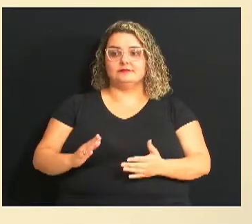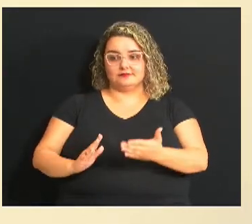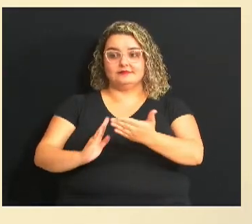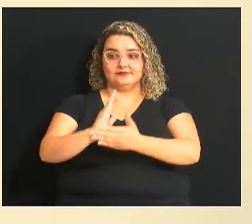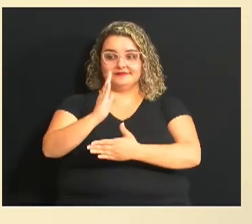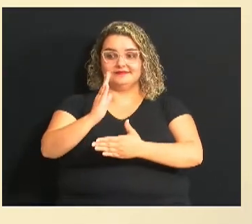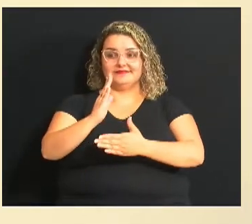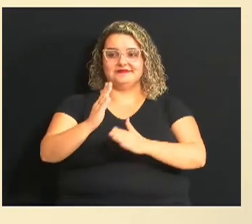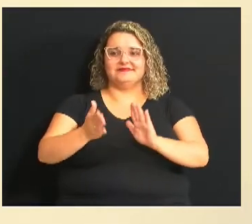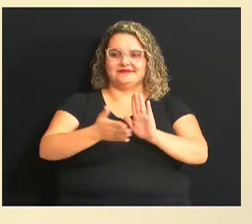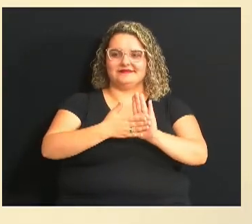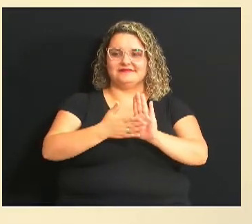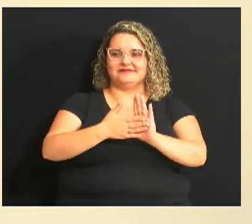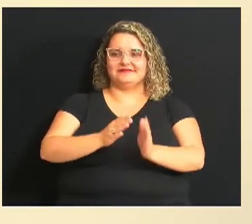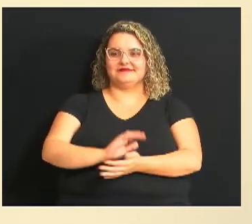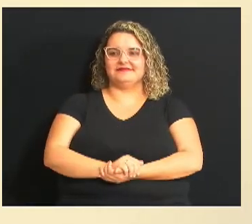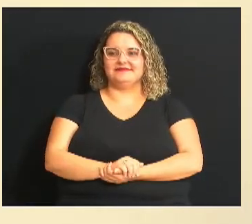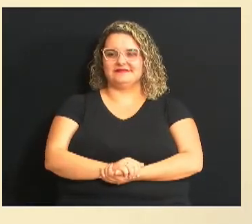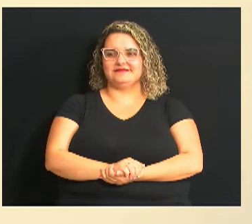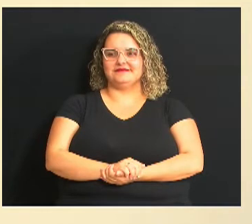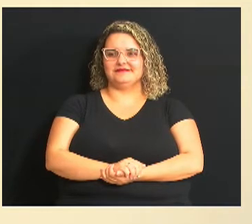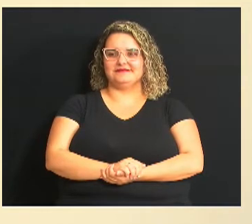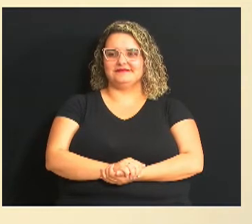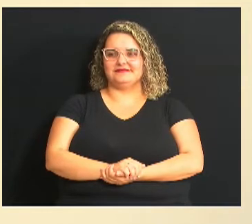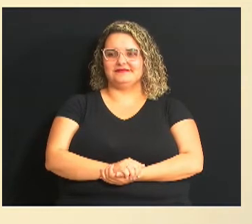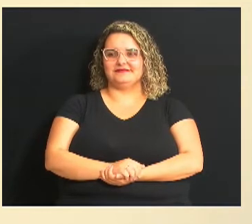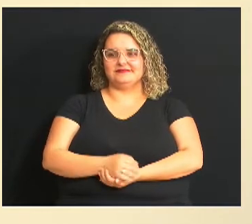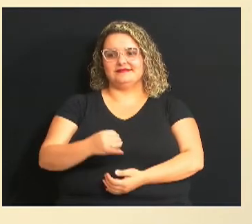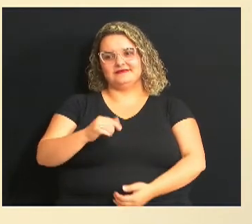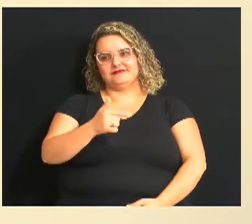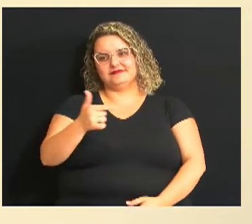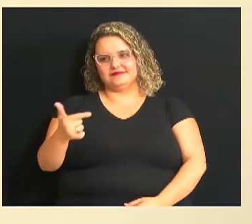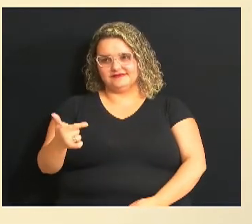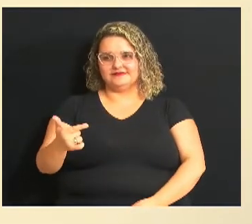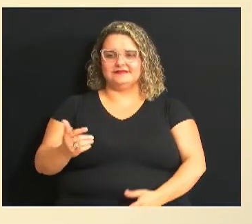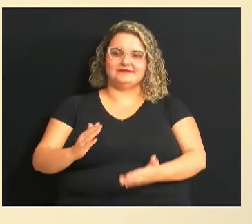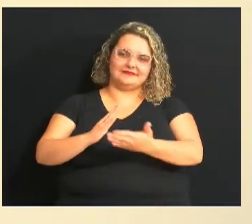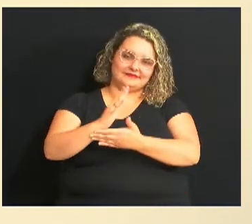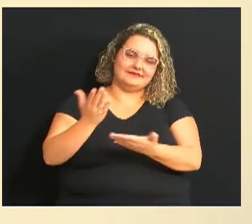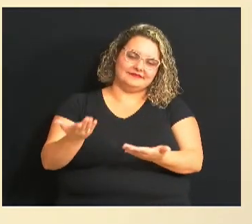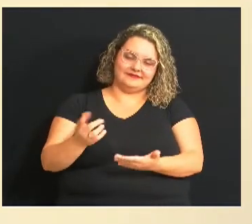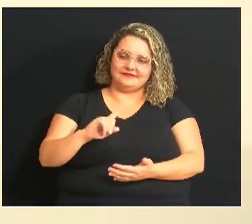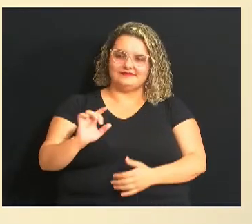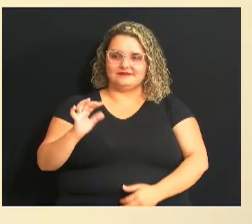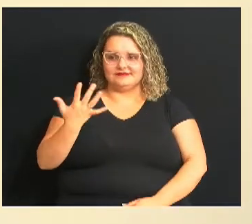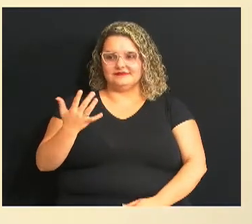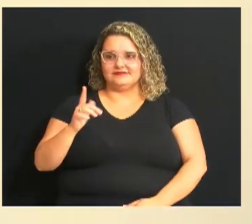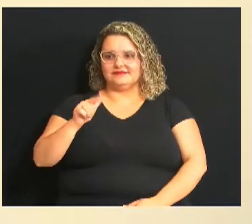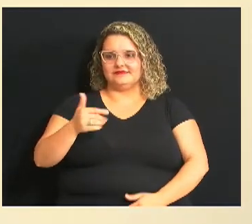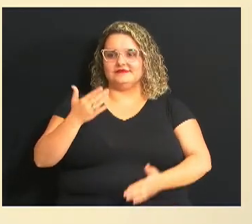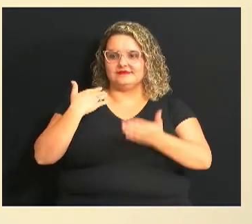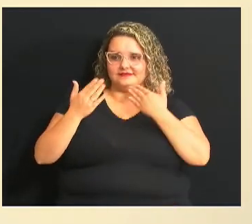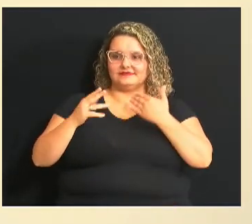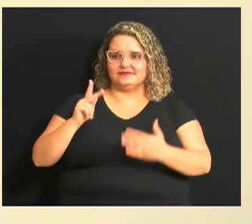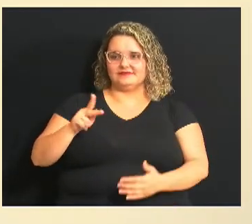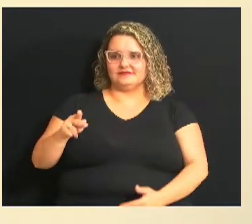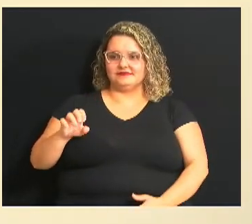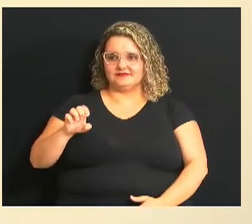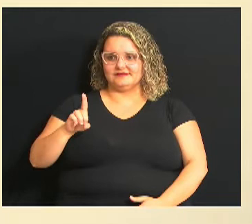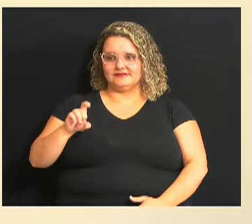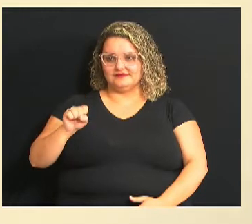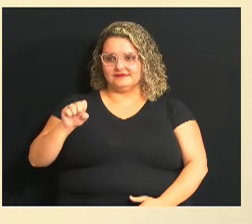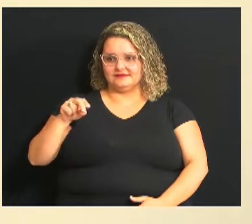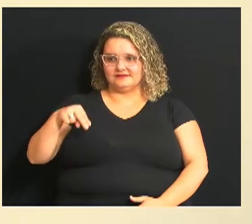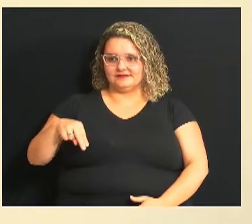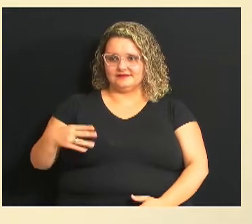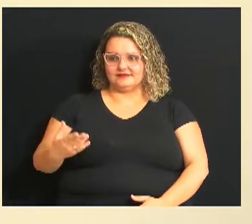a proposta, que sem isso também nada acontece. Depois eu vou conversar aqui com o professor Edson para saber como